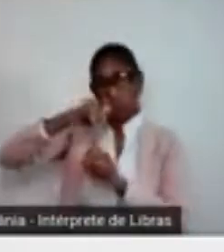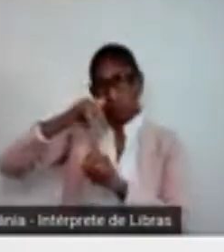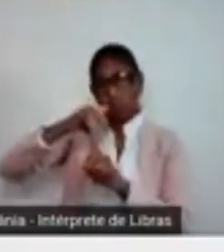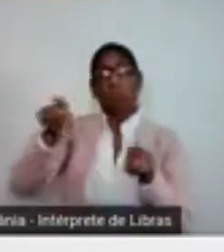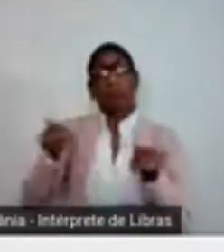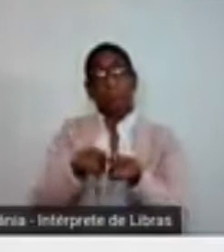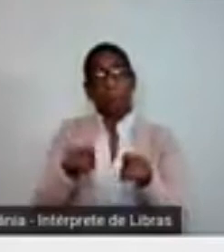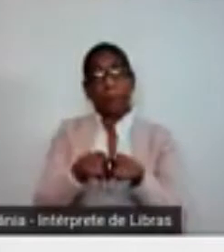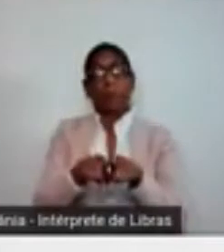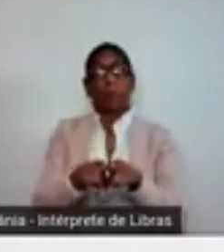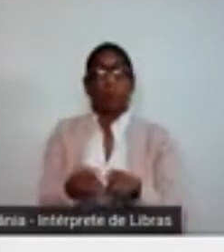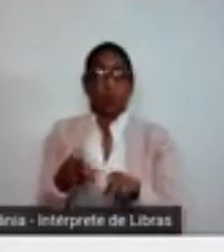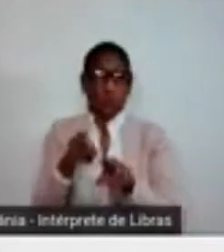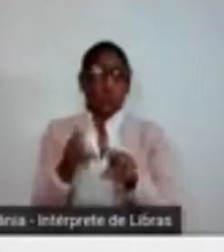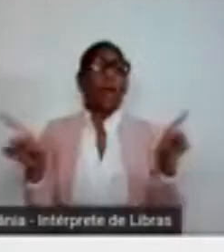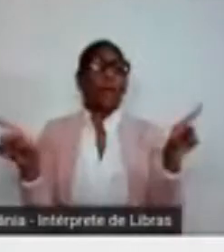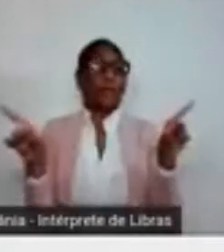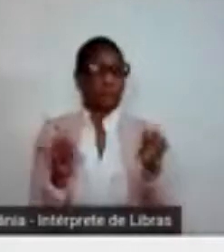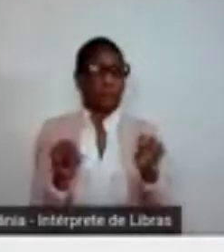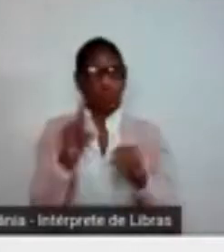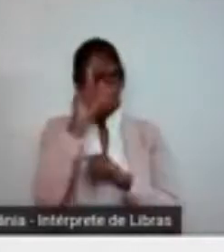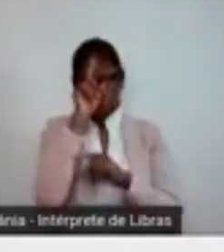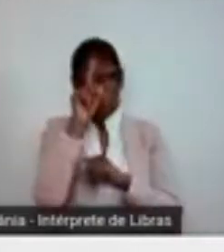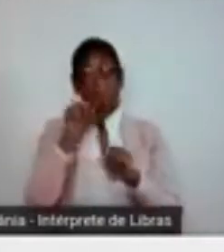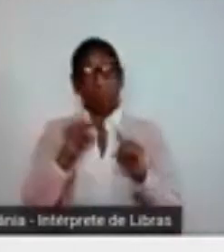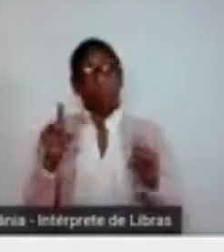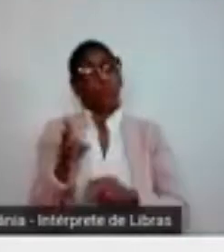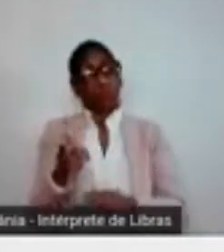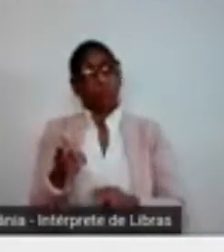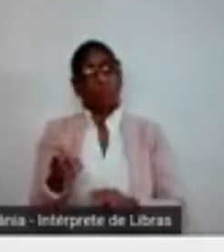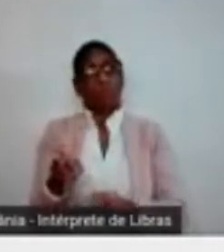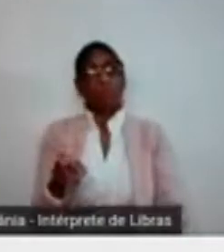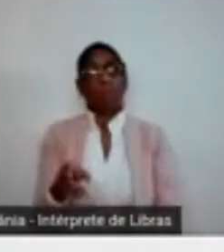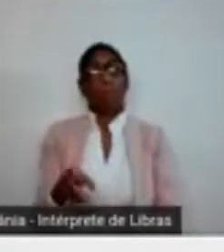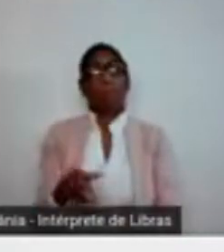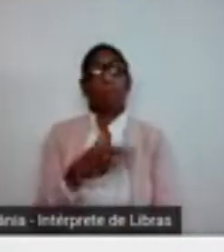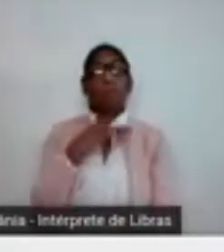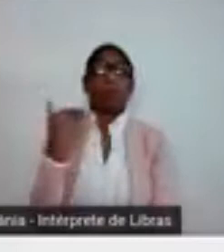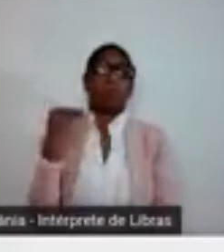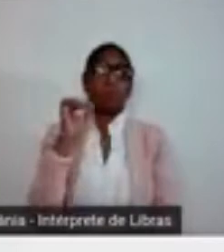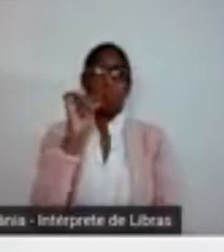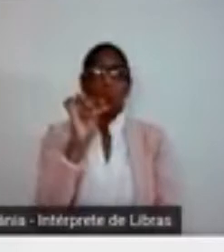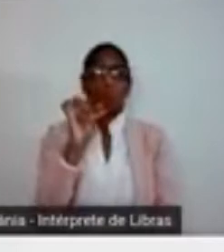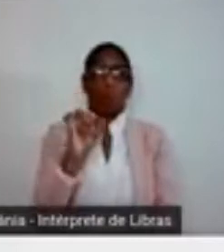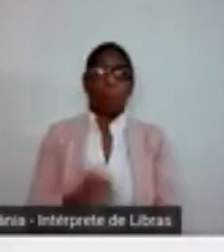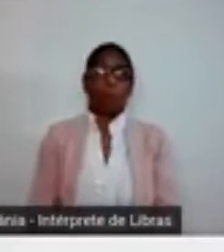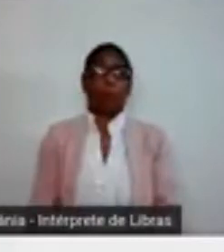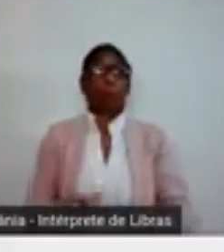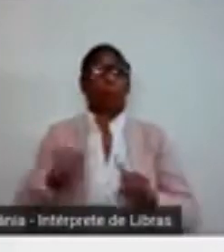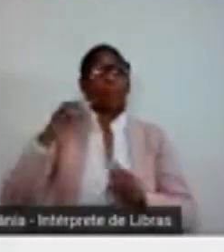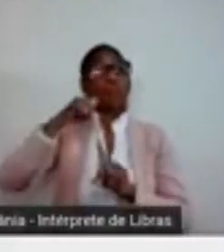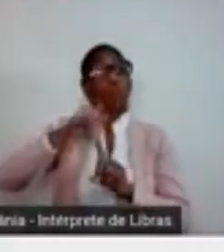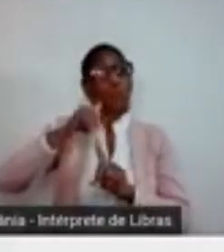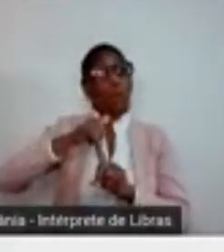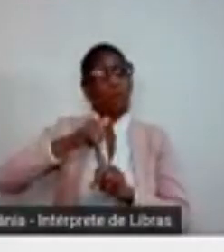uma pequena redução ali de hospitalizações, tem nível de óbitos ainda baixo, embora é importante lembrar aqui, a região de Cruz Alta é uma região